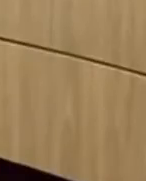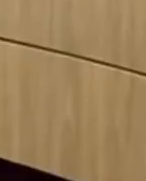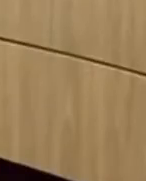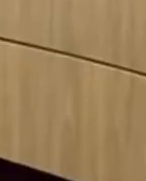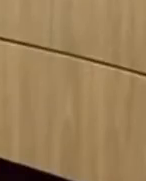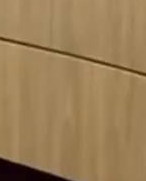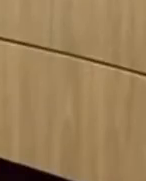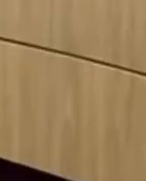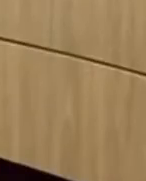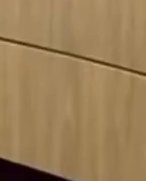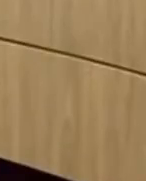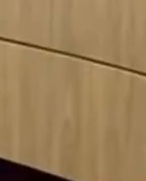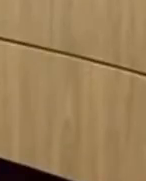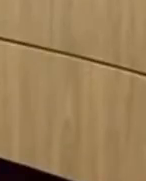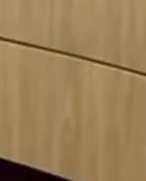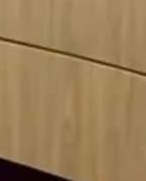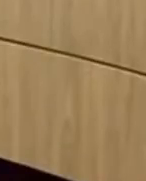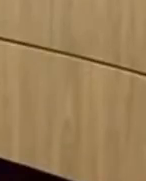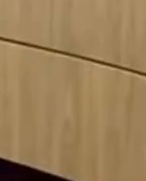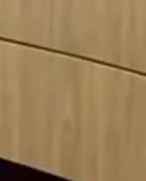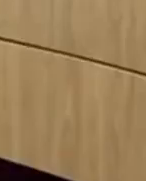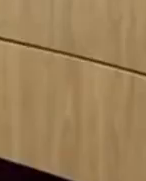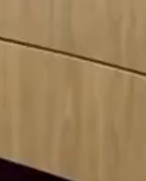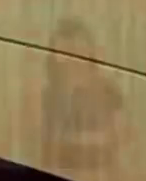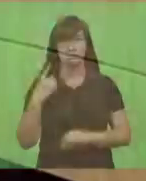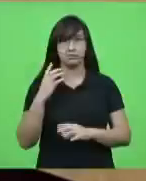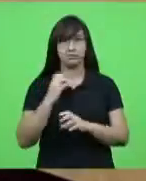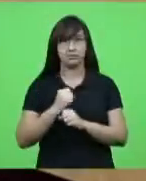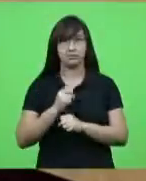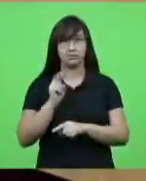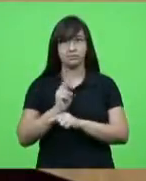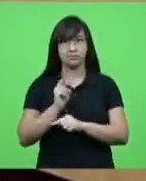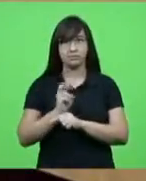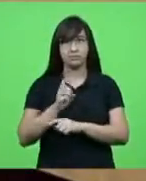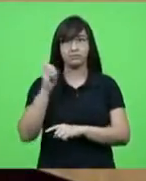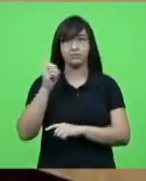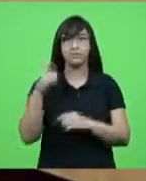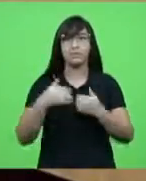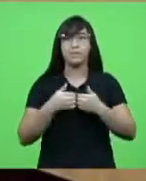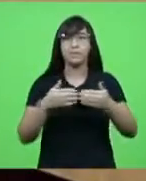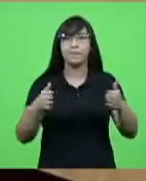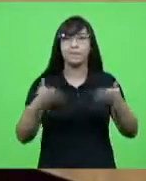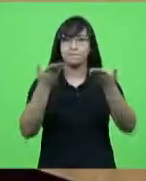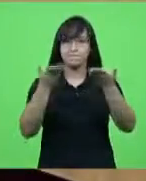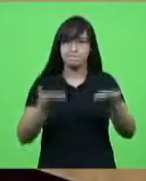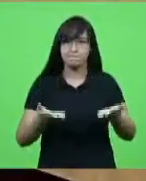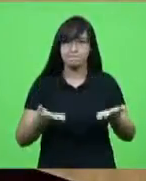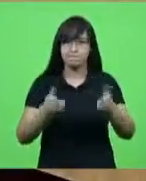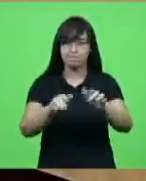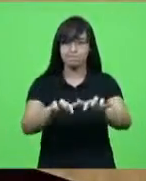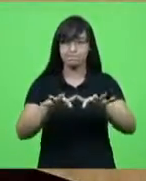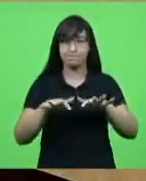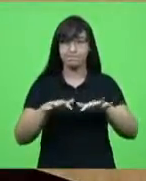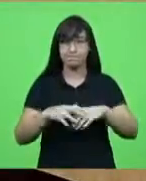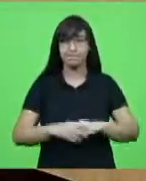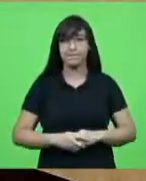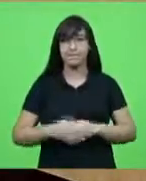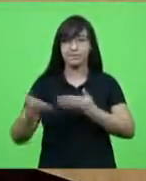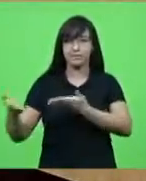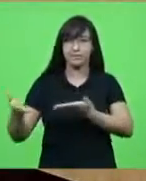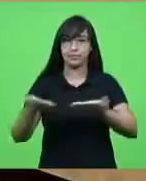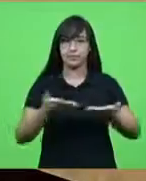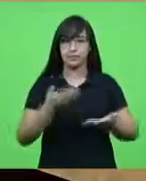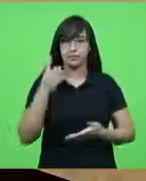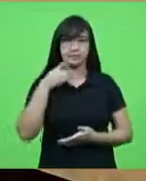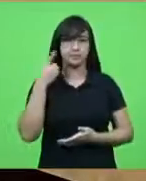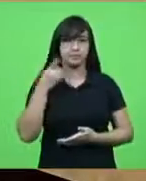Boa tarde a todos. Havendo o quórum regimental e sobre a proteção de Deus, declaro aberta a presente sessão. Convido o